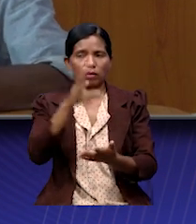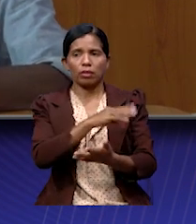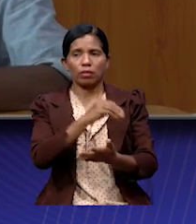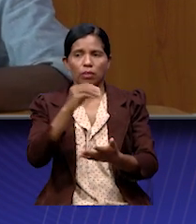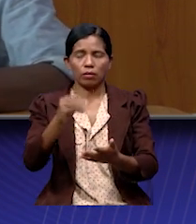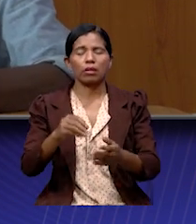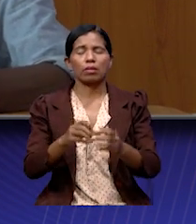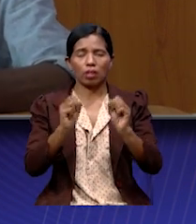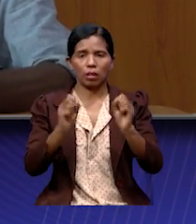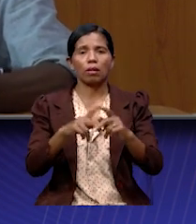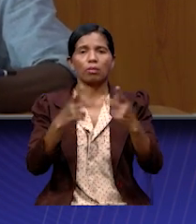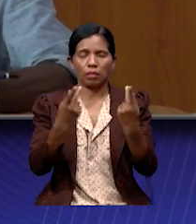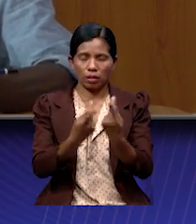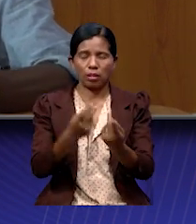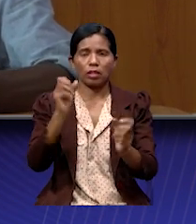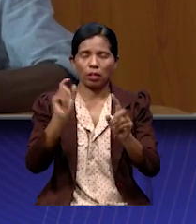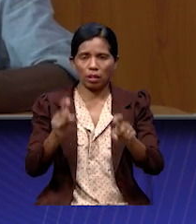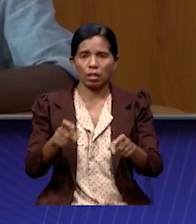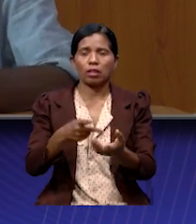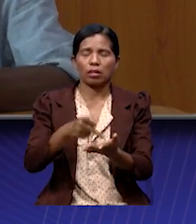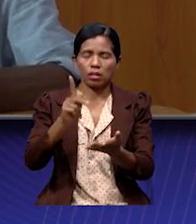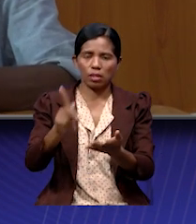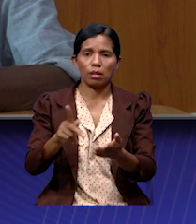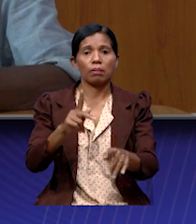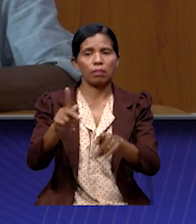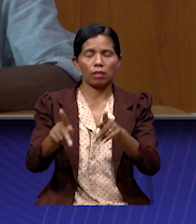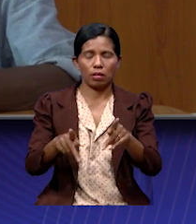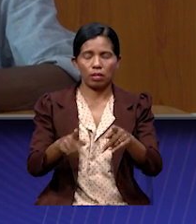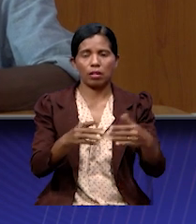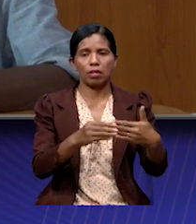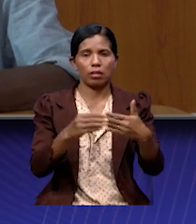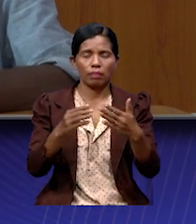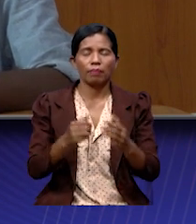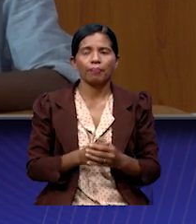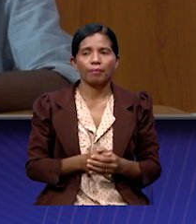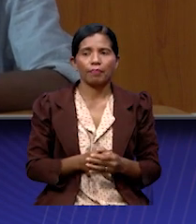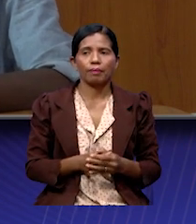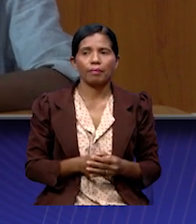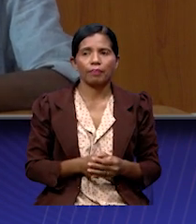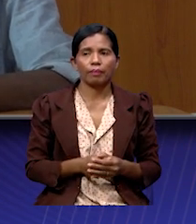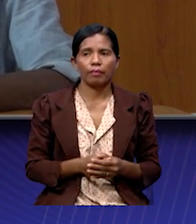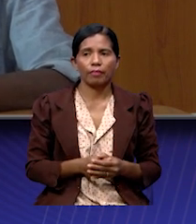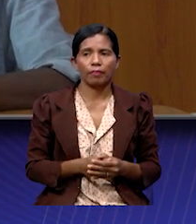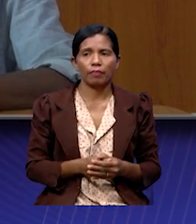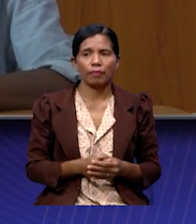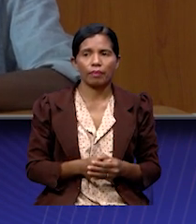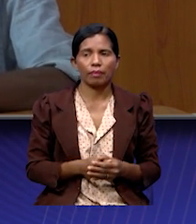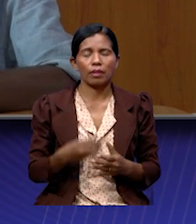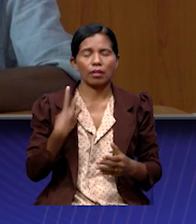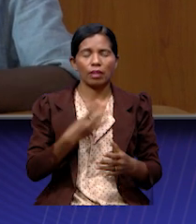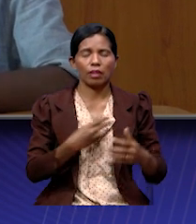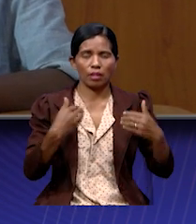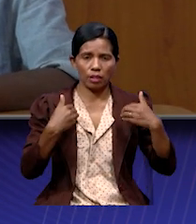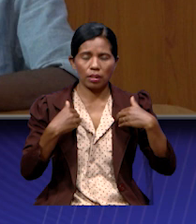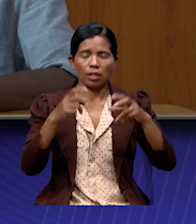tengi siru ba turu ada sera. Ada ne, obrigado. obrigação da empresa tem